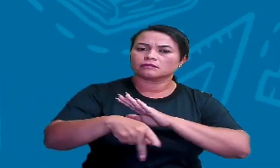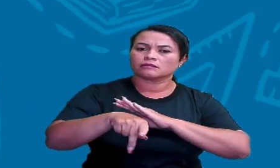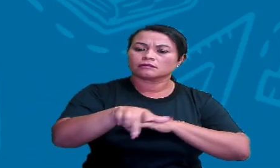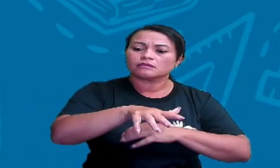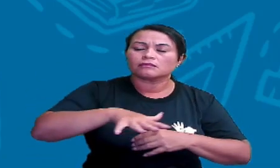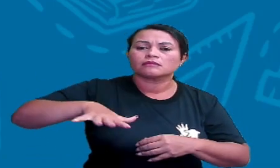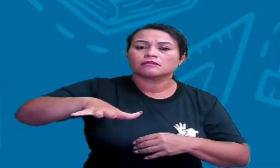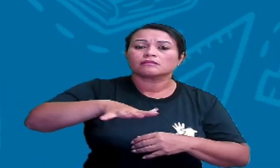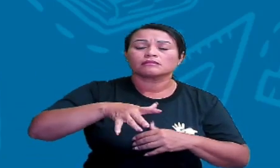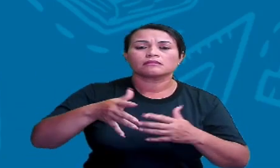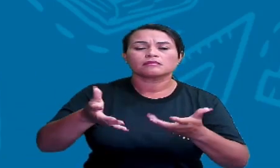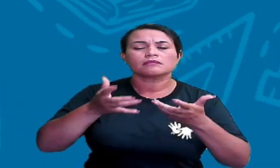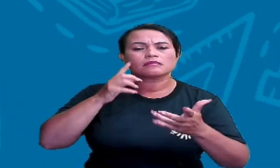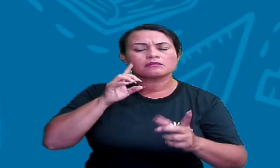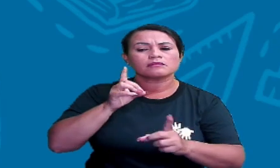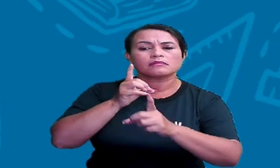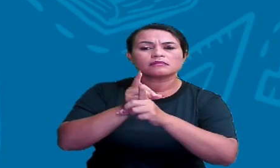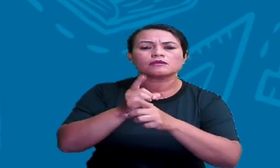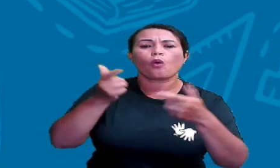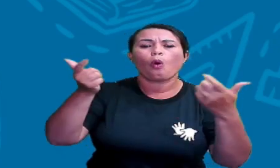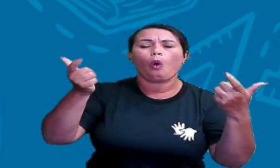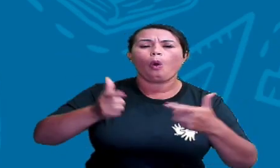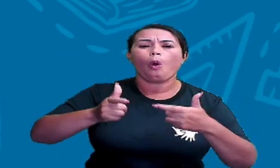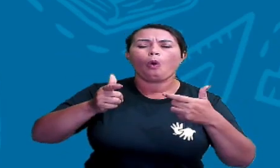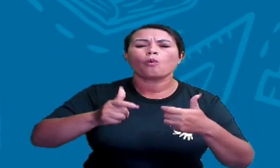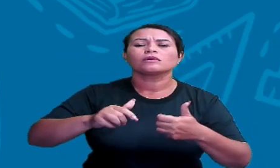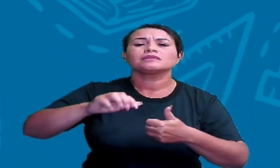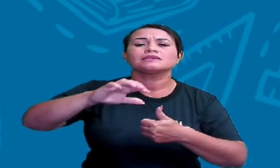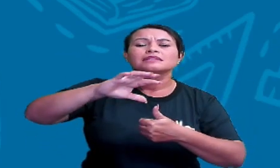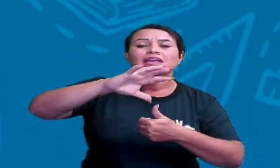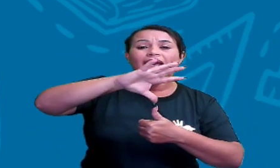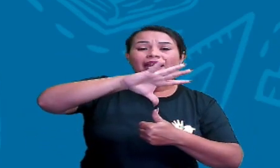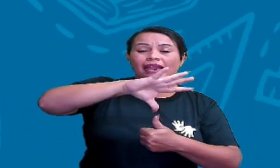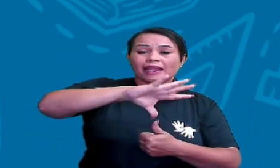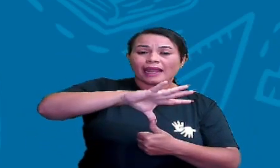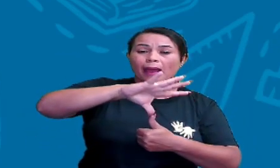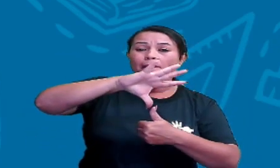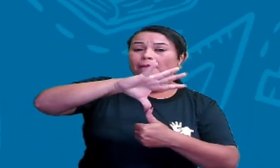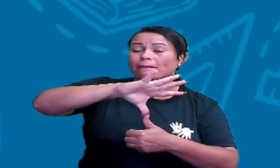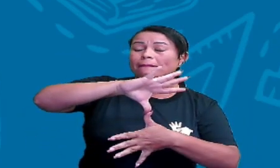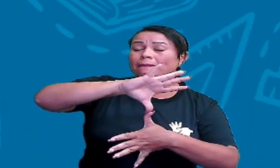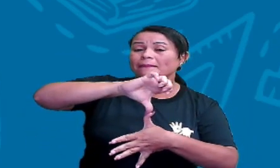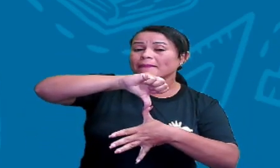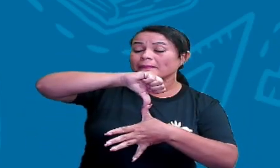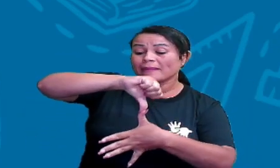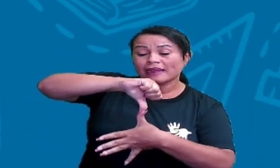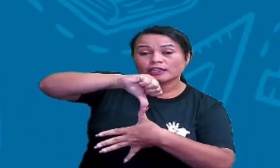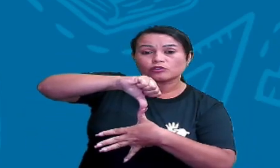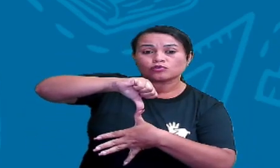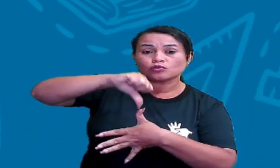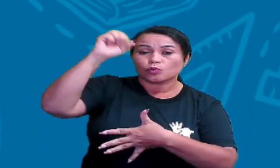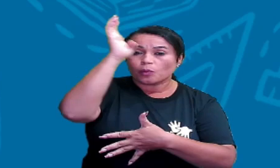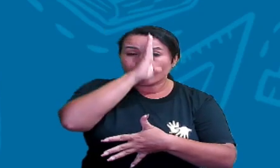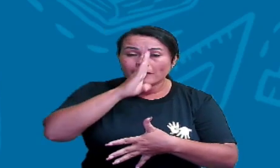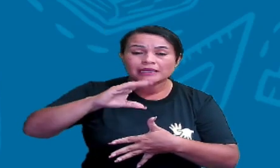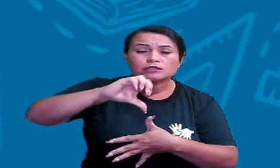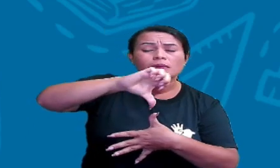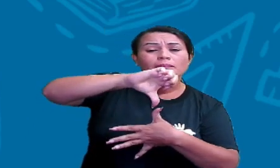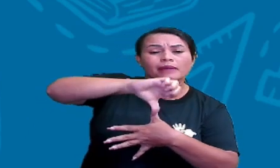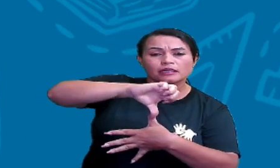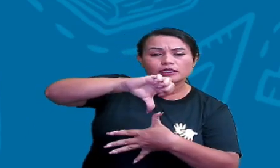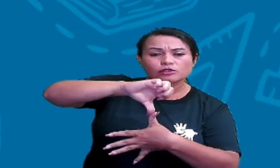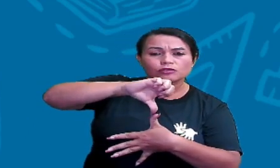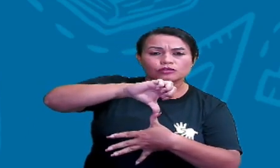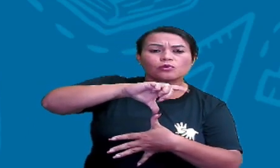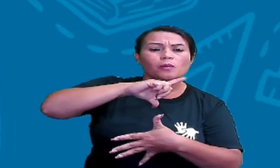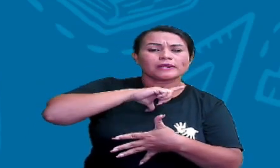vocês identifiquem aí na América do Sul o Brasil, tá? Aí, ó, de verde e amarelo tem a